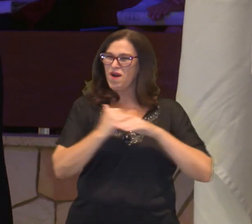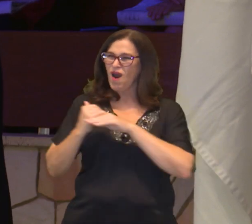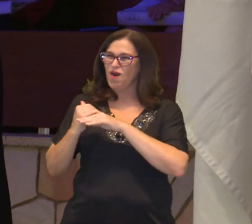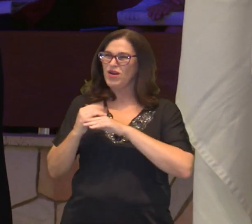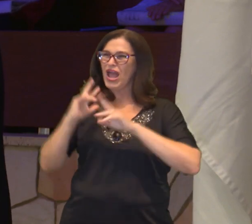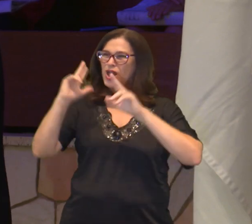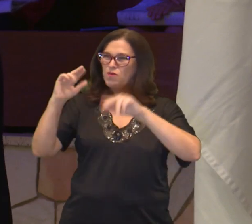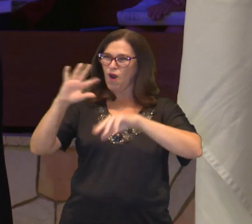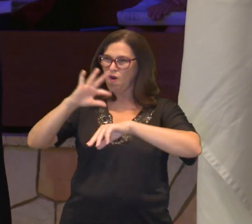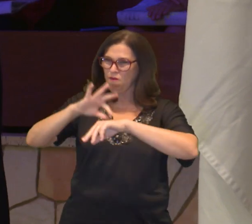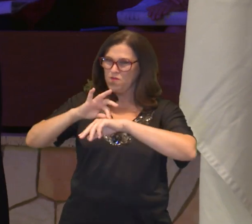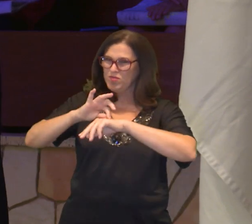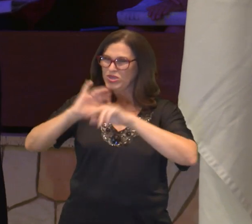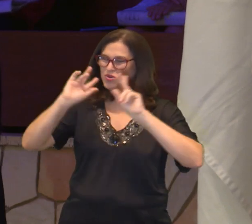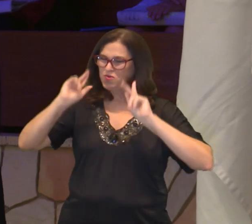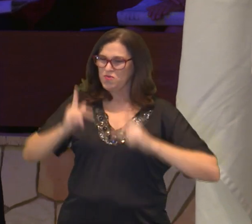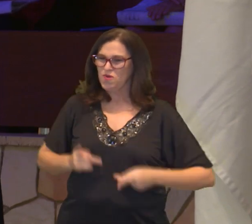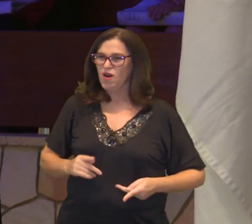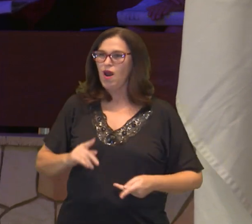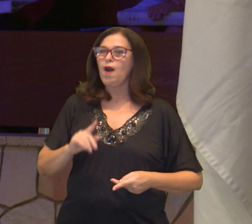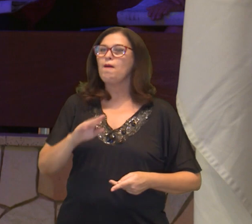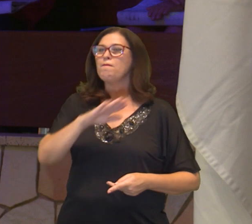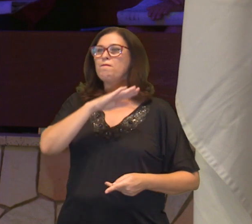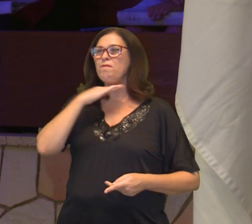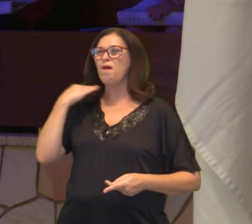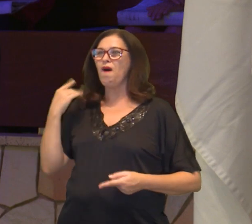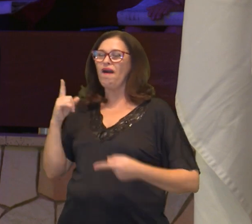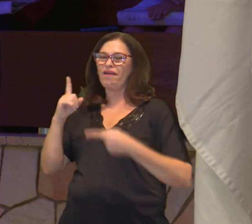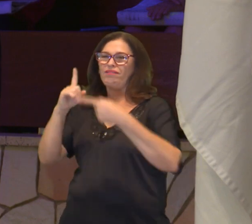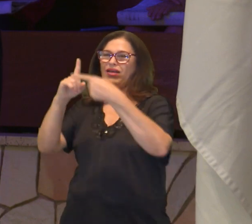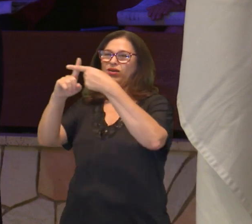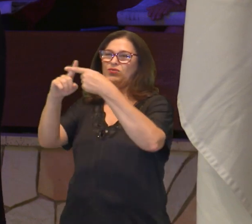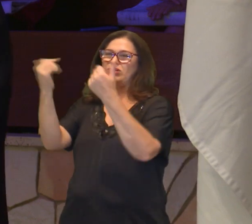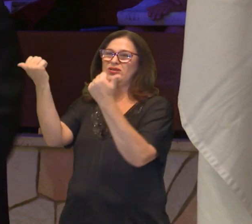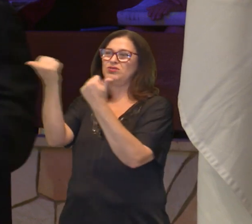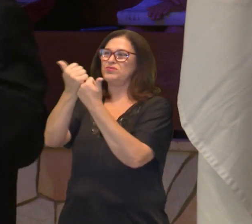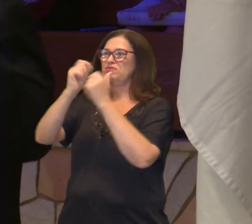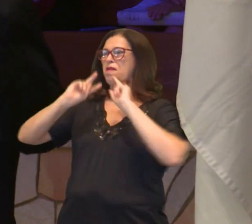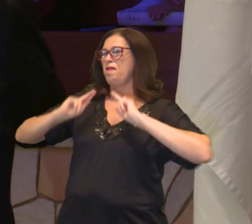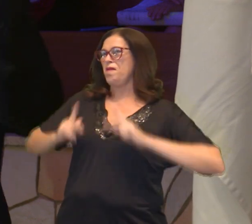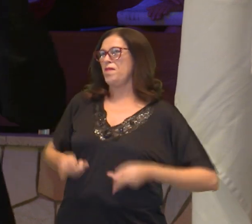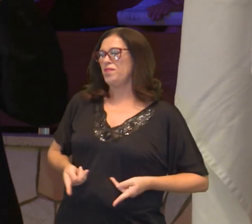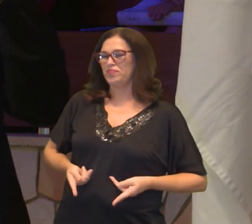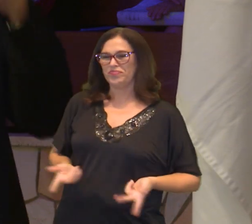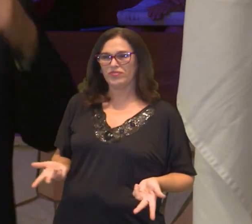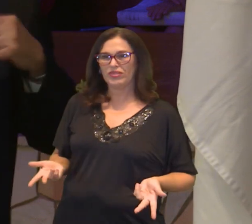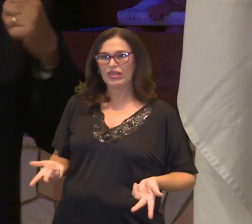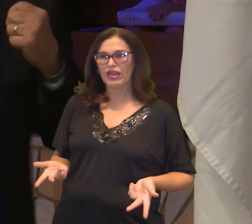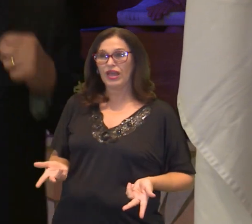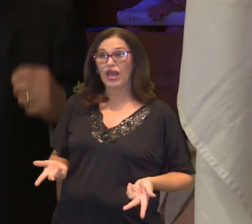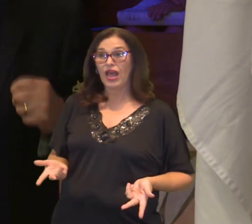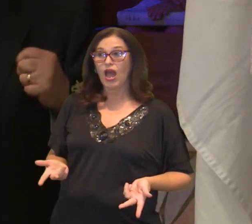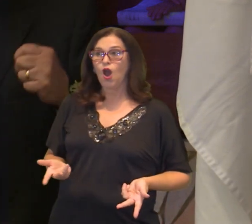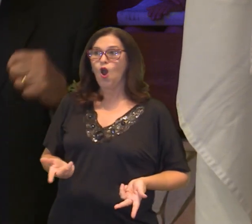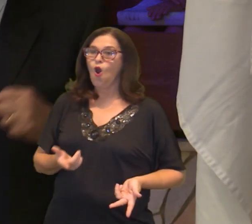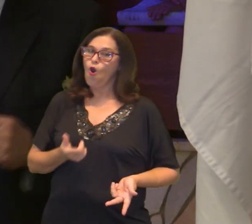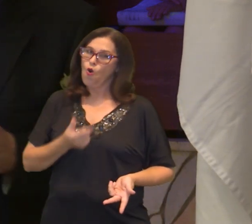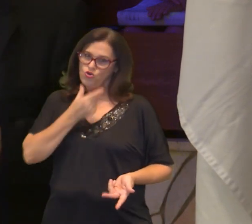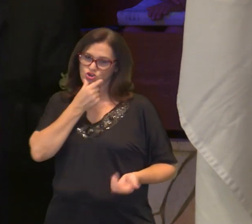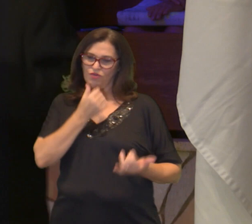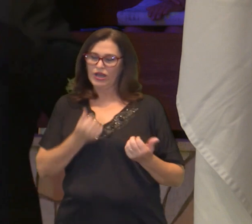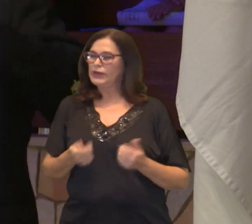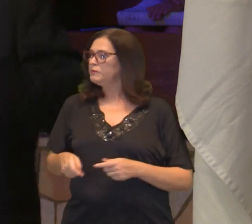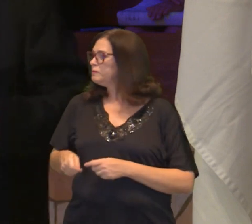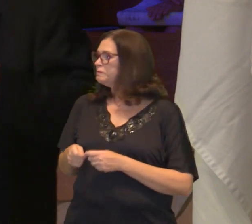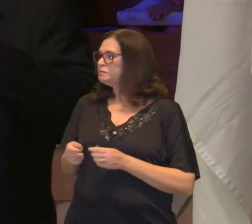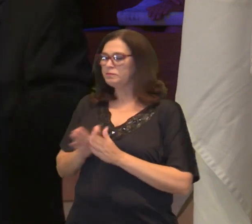forma humana morre na cruz pela humanidade. Wesley andava com a sua escadinha para lá e para